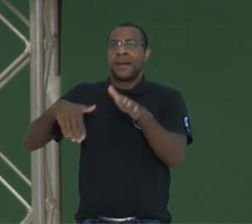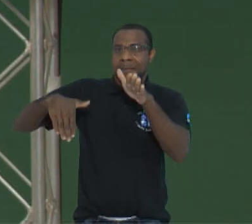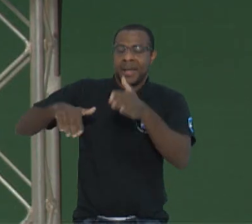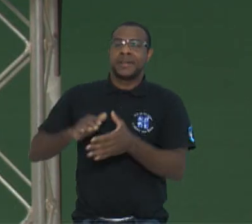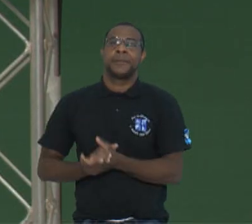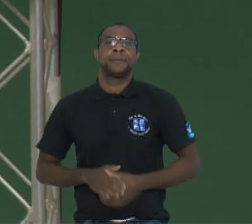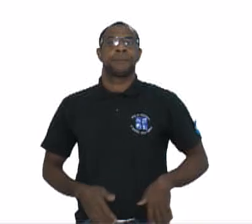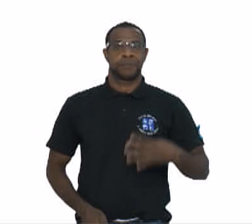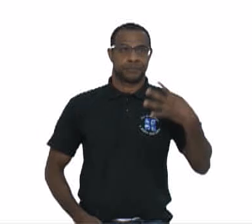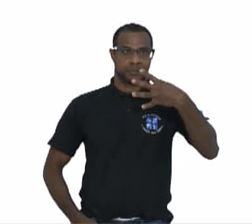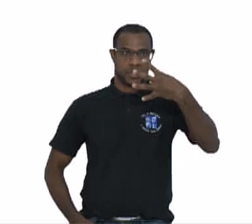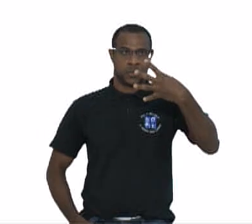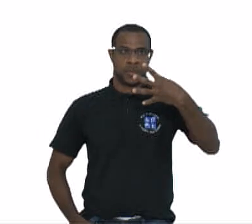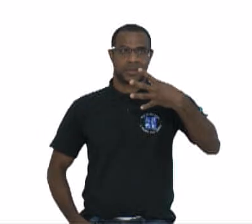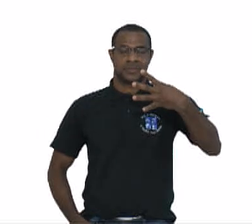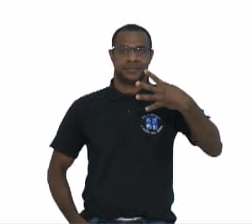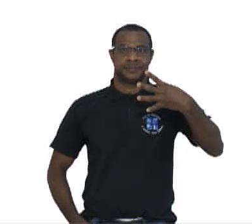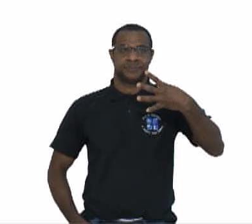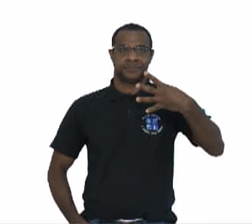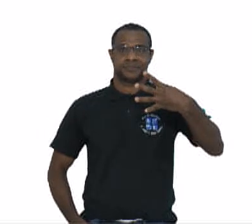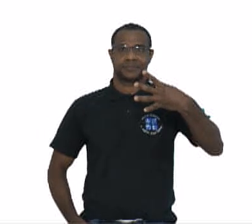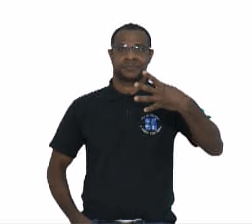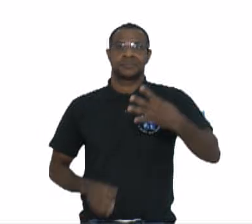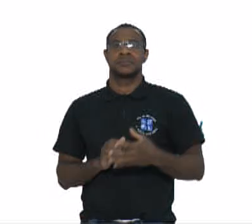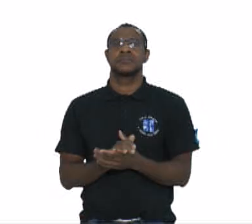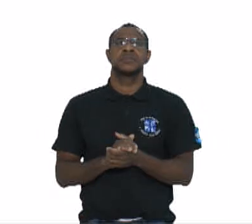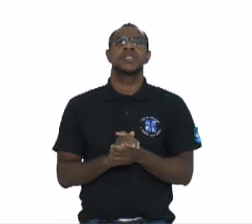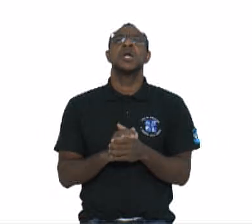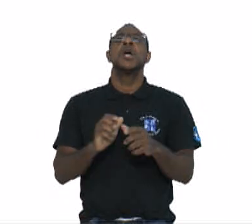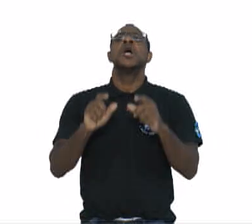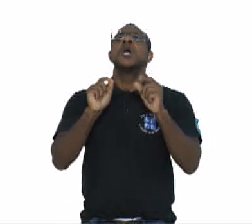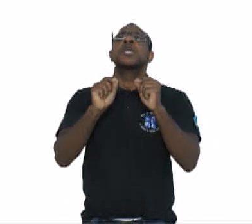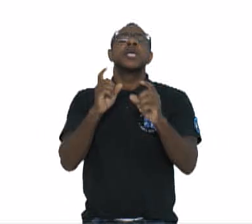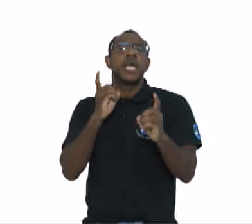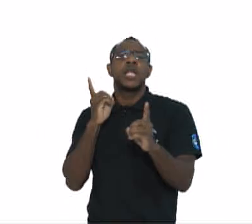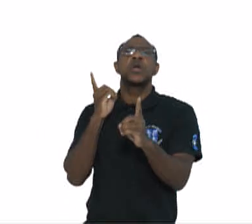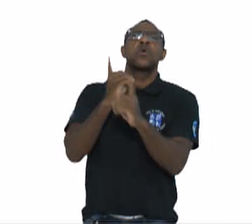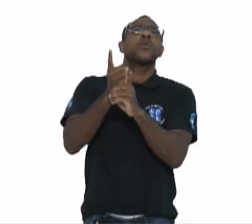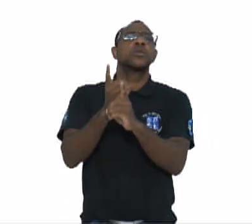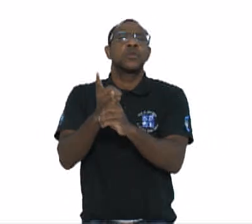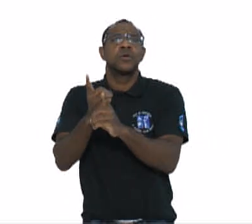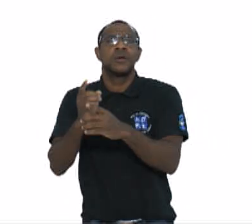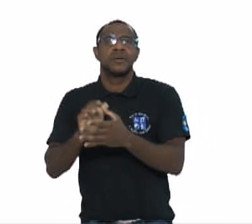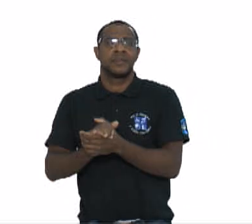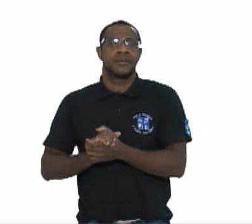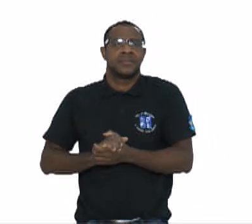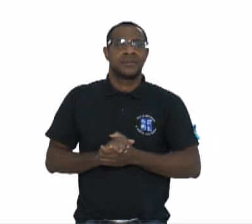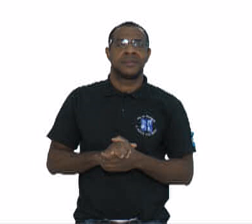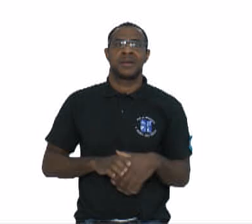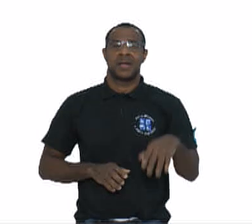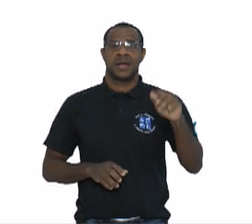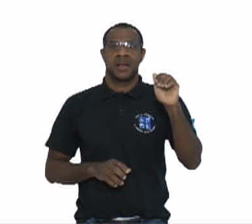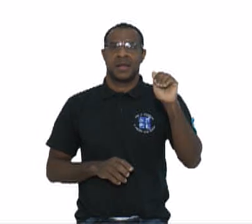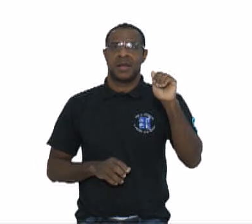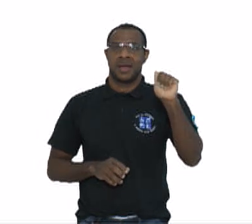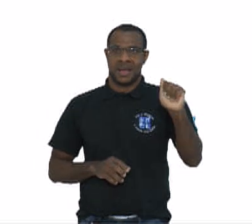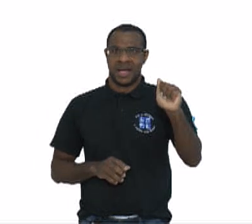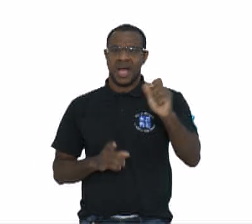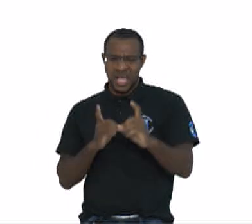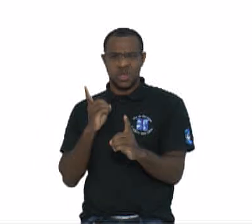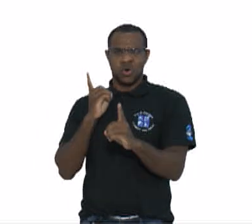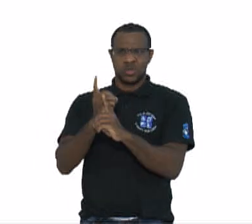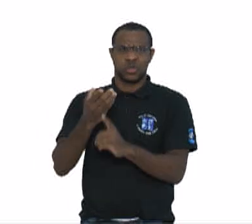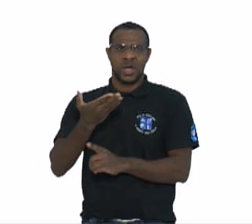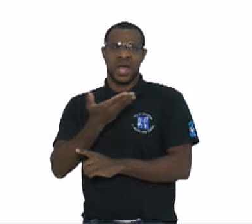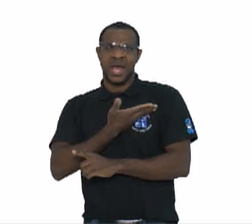4. Who did she meet on Sunday? Quem que ela encontrou no domingo? She met old friends. Encontrou alguns